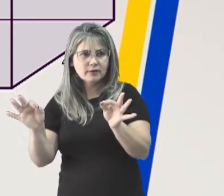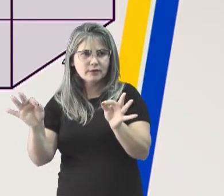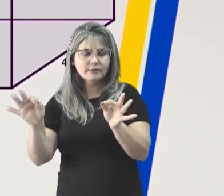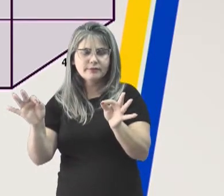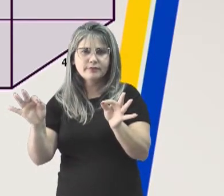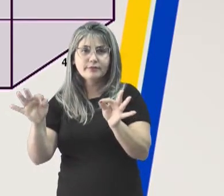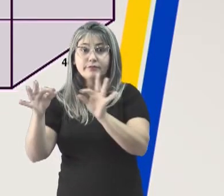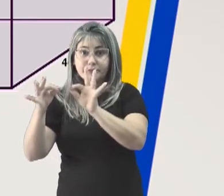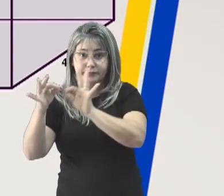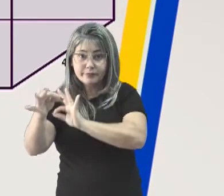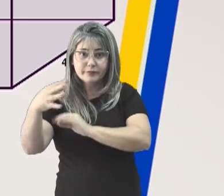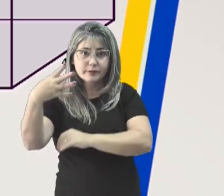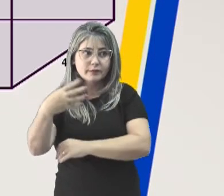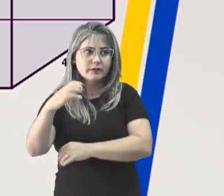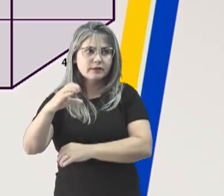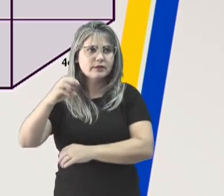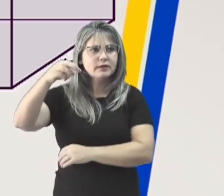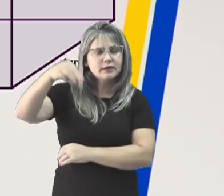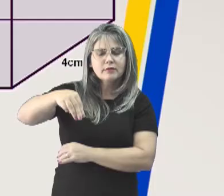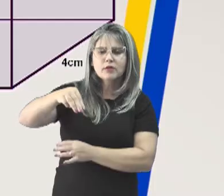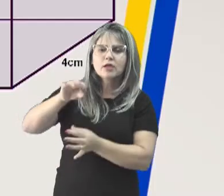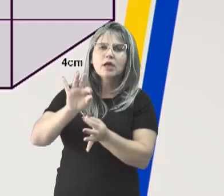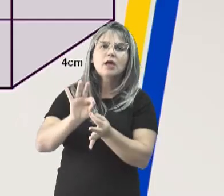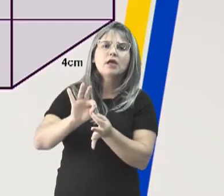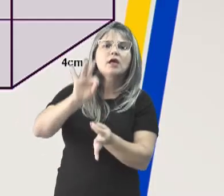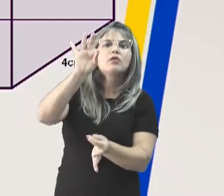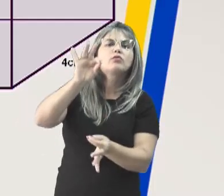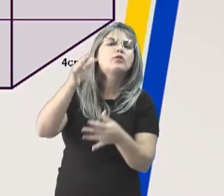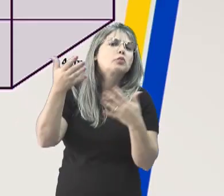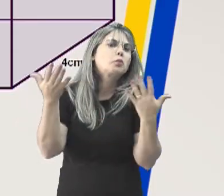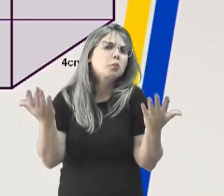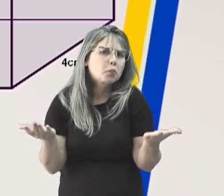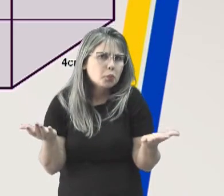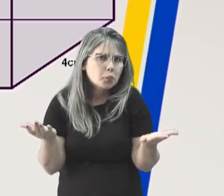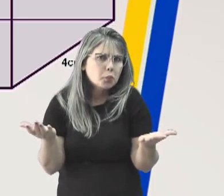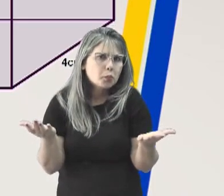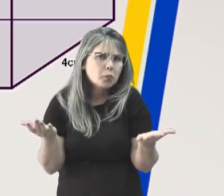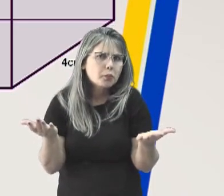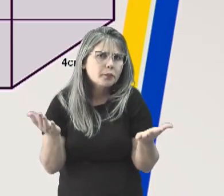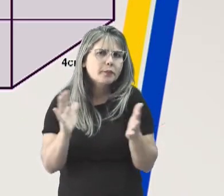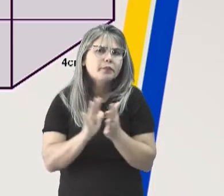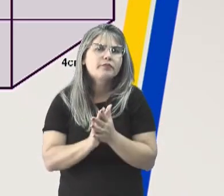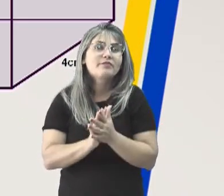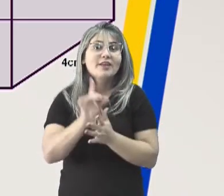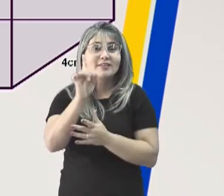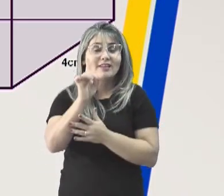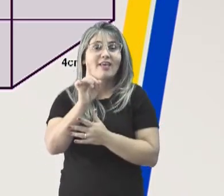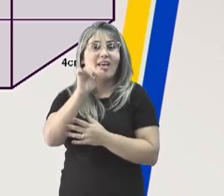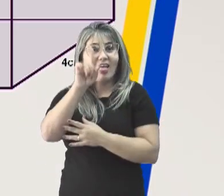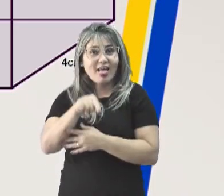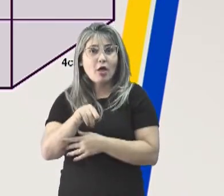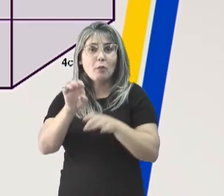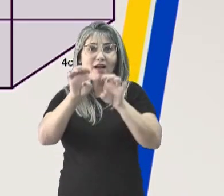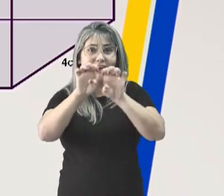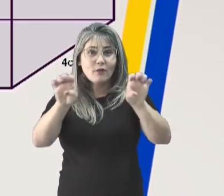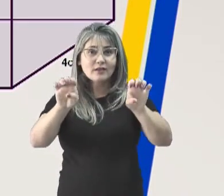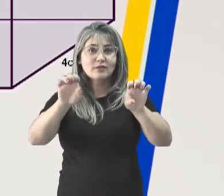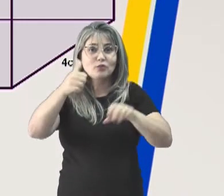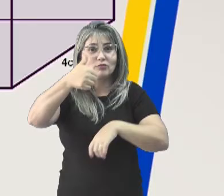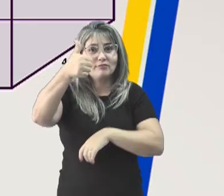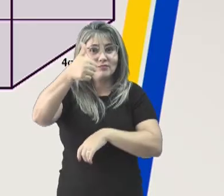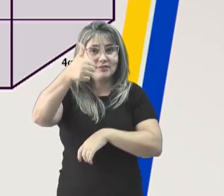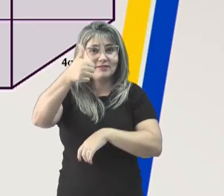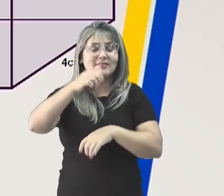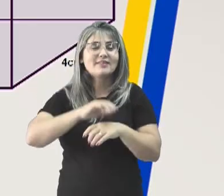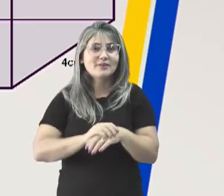chegar na altura. Então, isso aí nada mais é do que uma equação do primeiro grau, que a gente tem